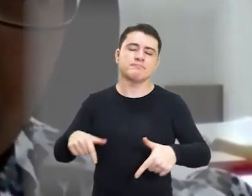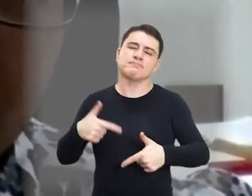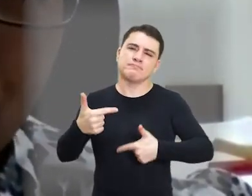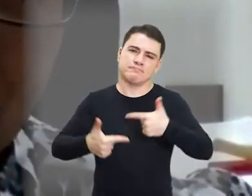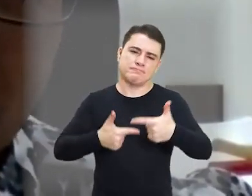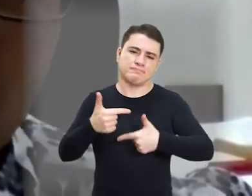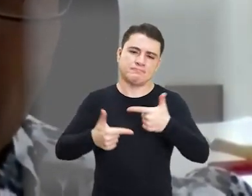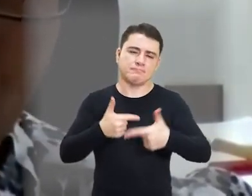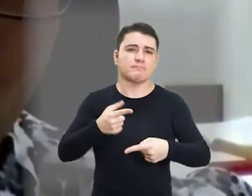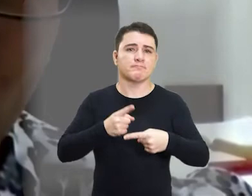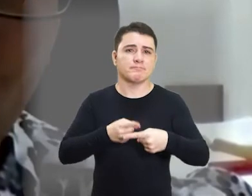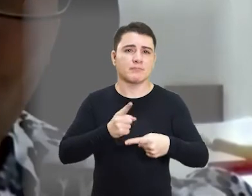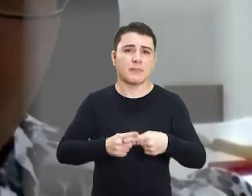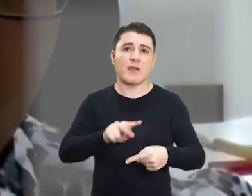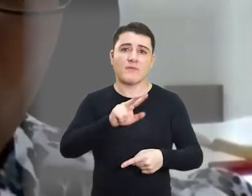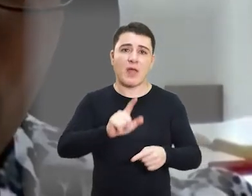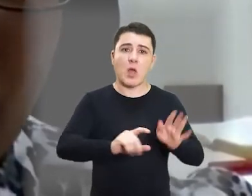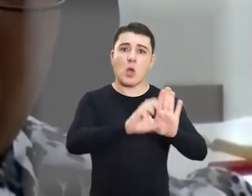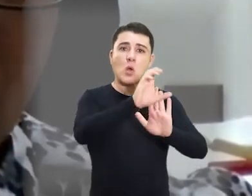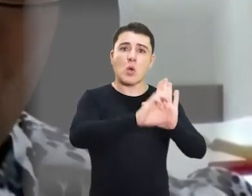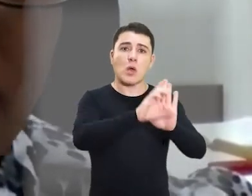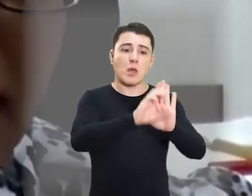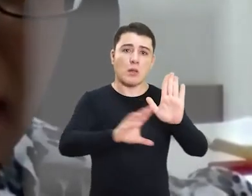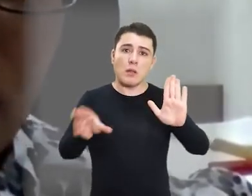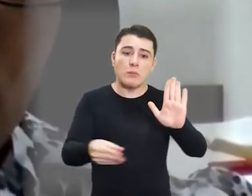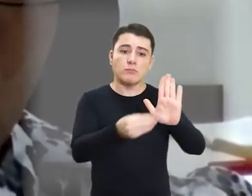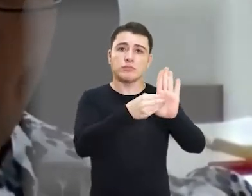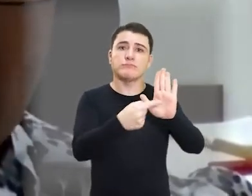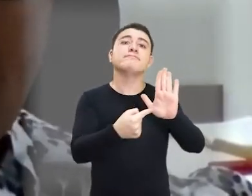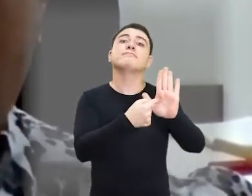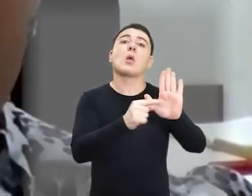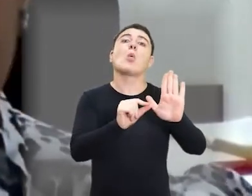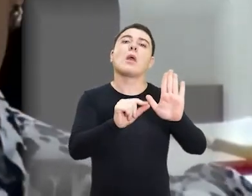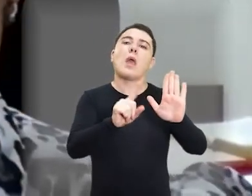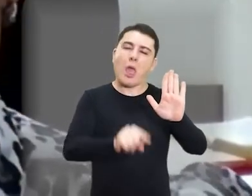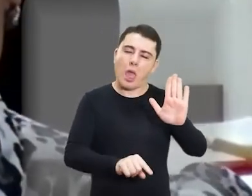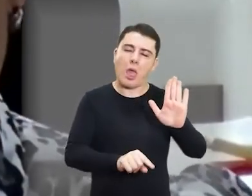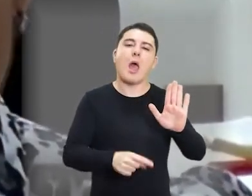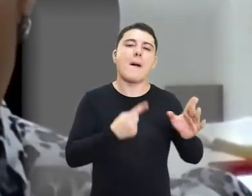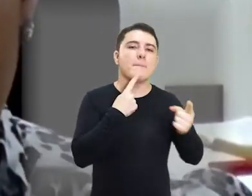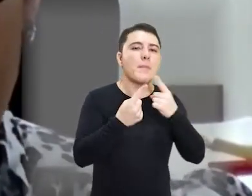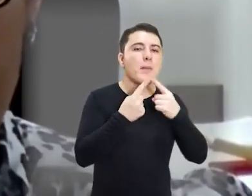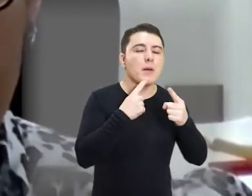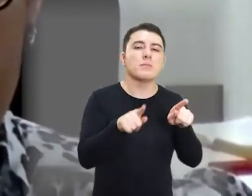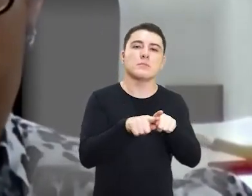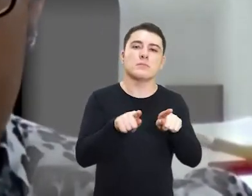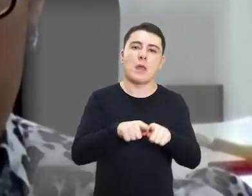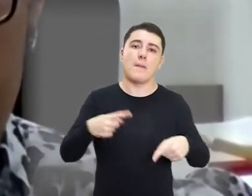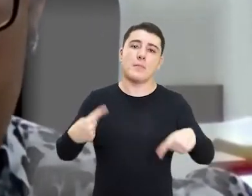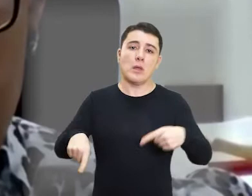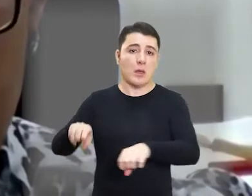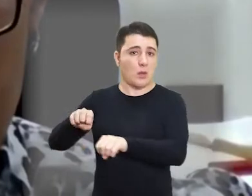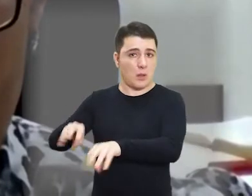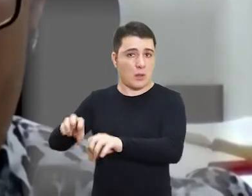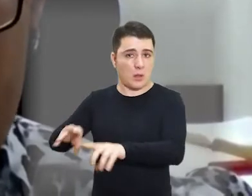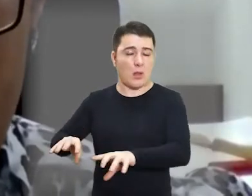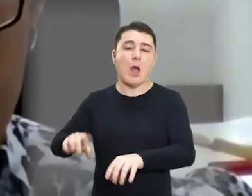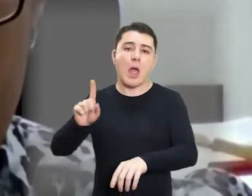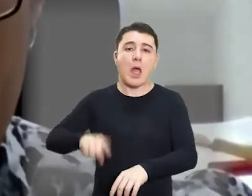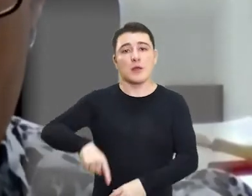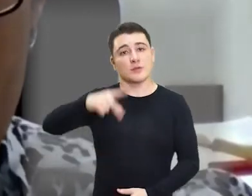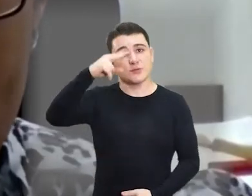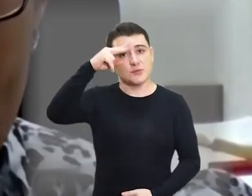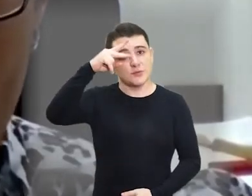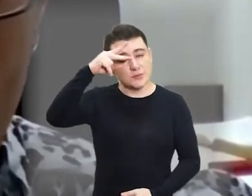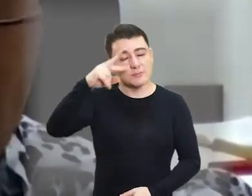ação, né, que diz respeito a colocar no currículo, ou a passar a discutir efetivamente dentro do currículo e da política de